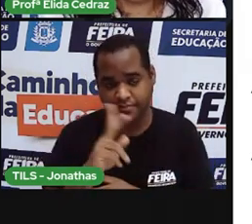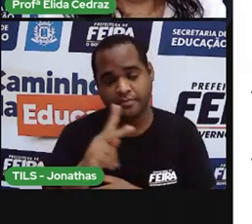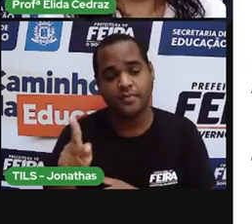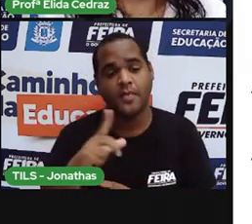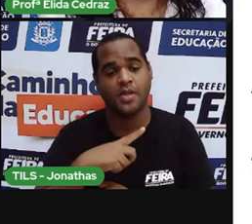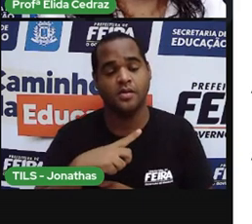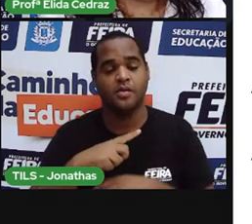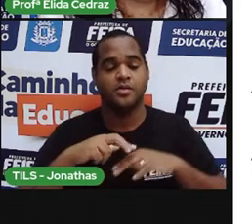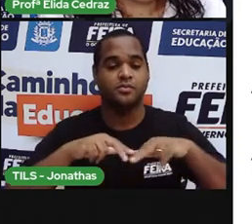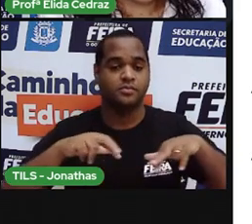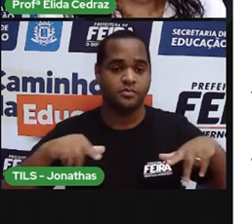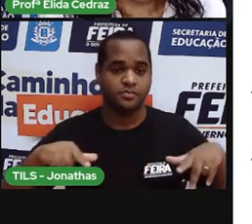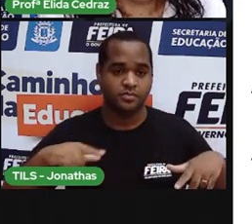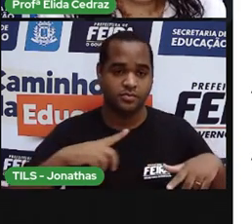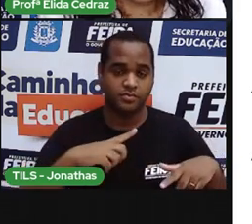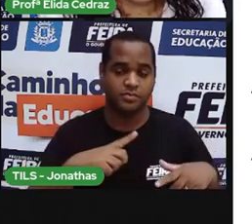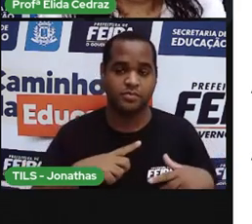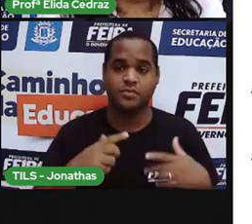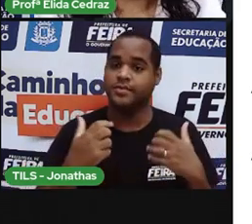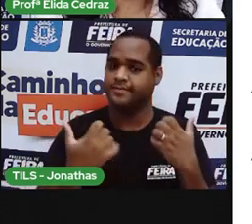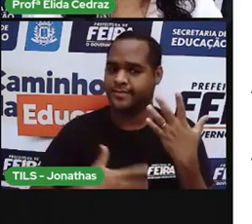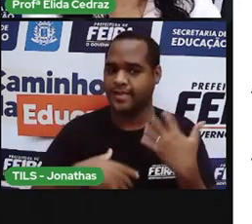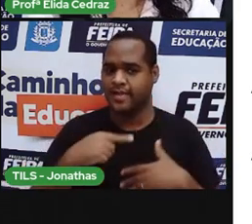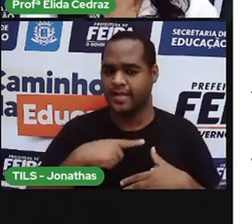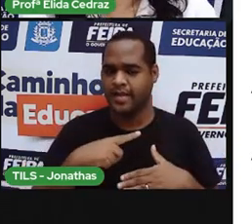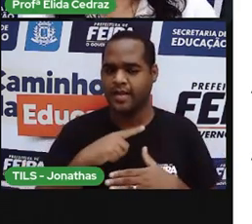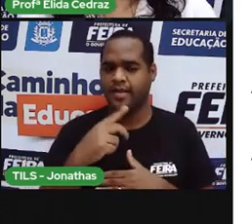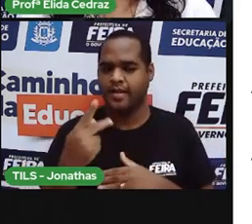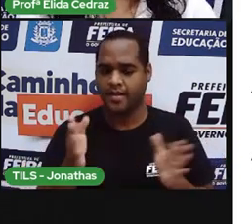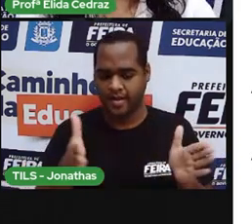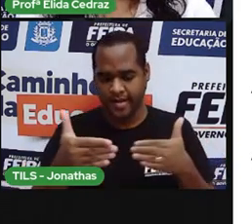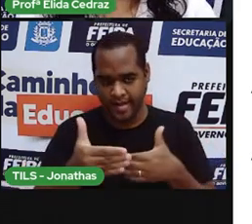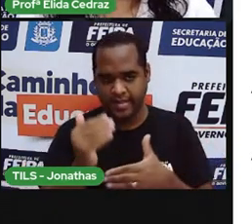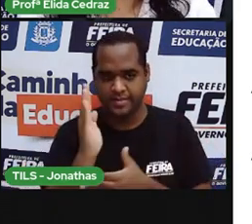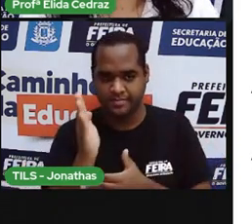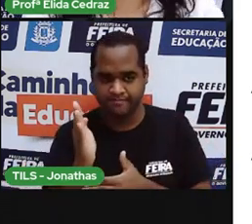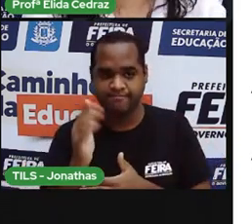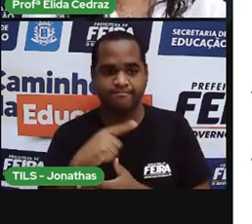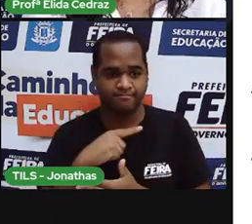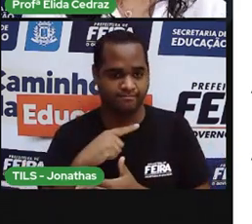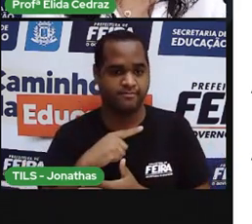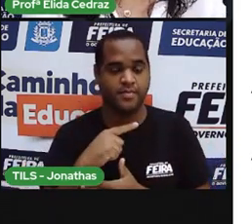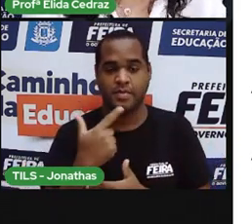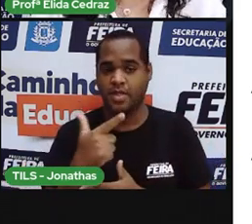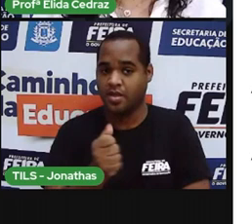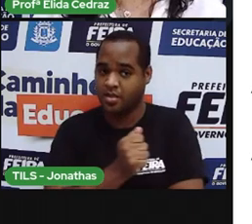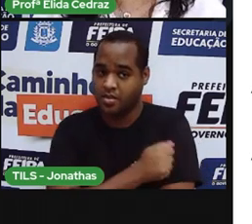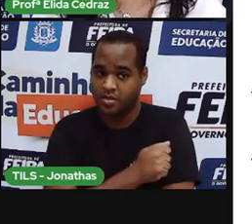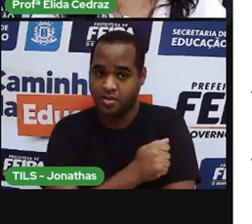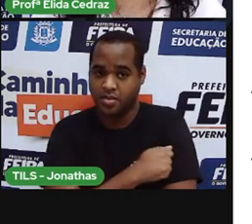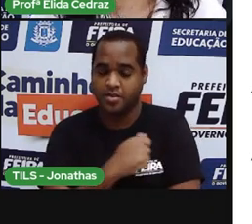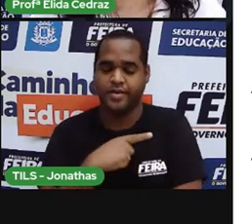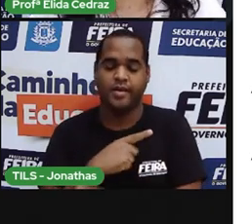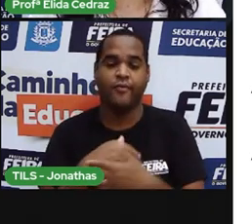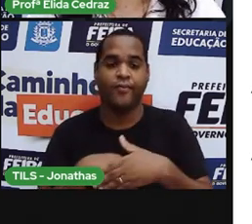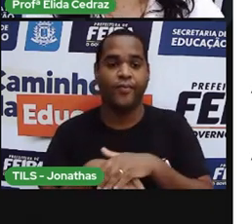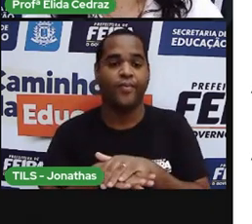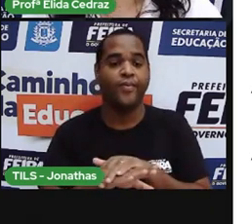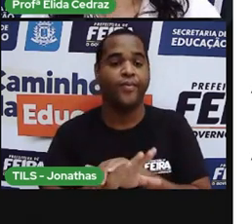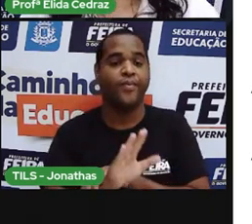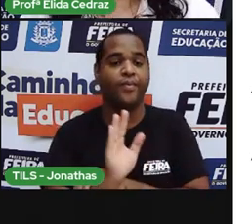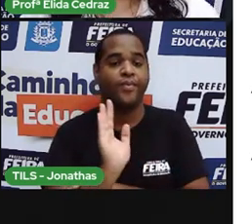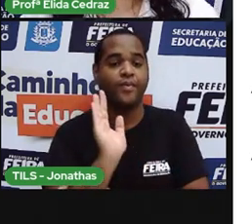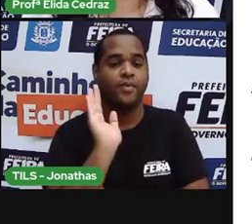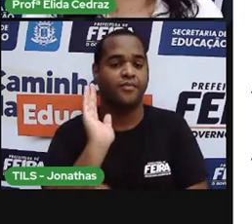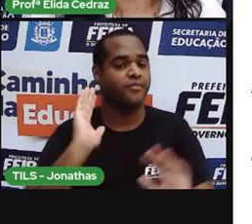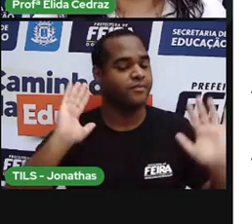vários palitinhos dentro de uma caixa de madeira. Até os meus alunos se acostumarem com